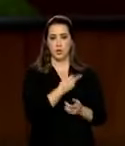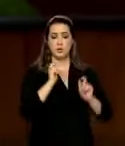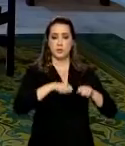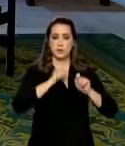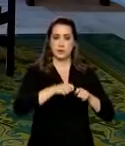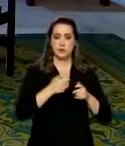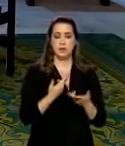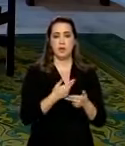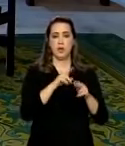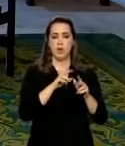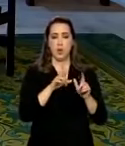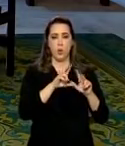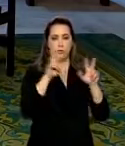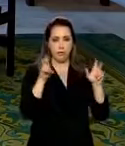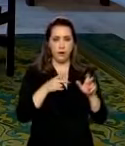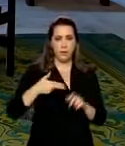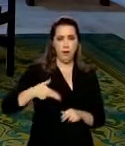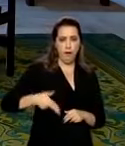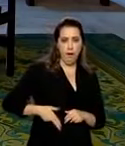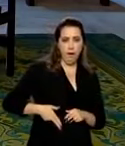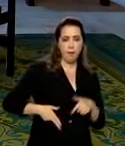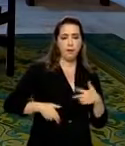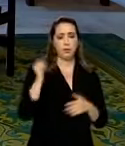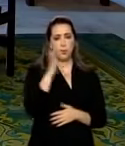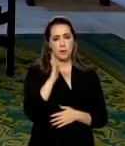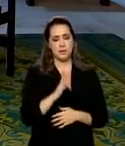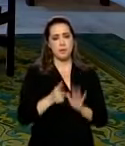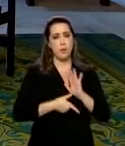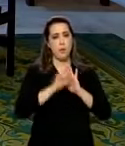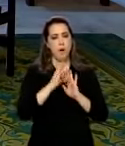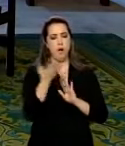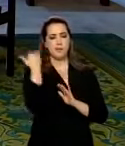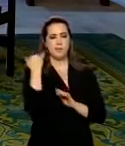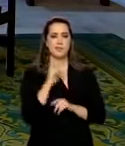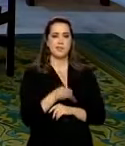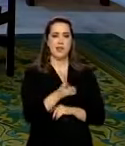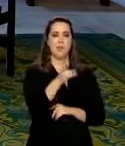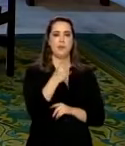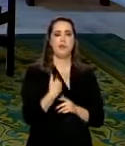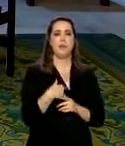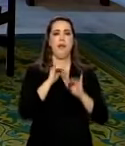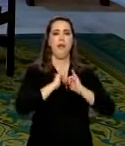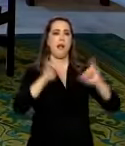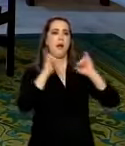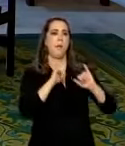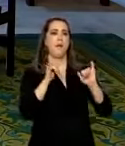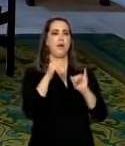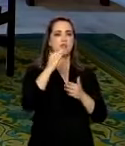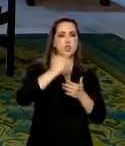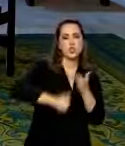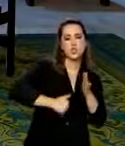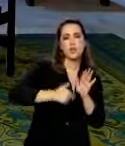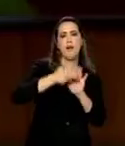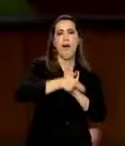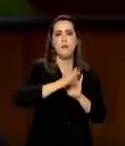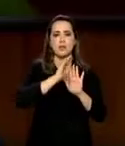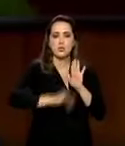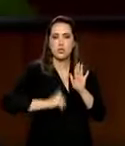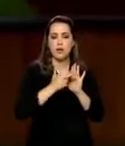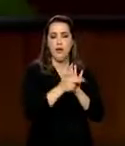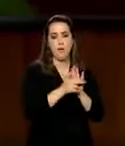Brasil. Todas as ditaduras foram precedidas de campanha de desarmamento. Eu estou fazendo uma campanha de armamento. Você